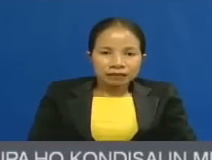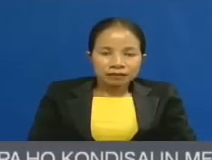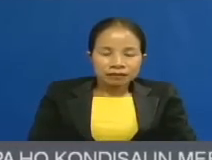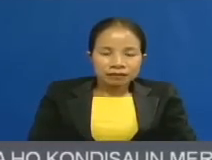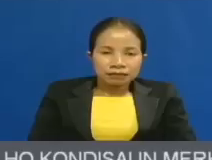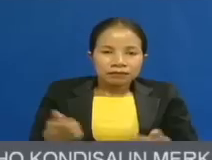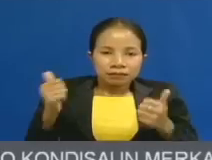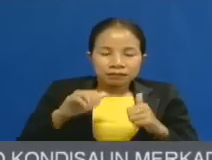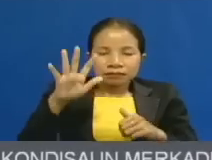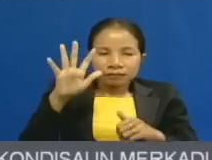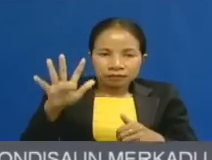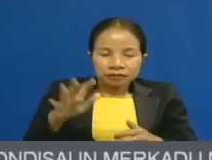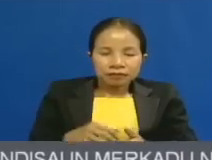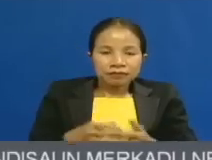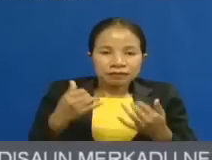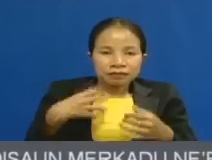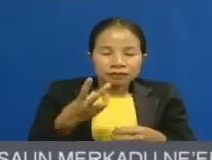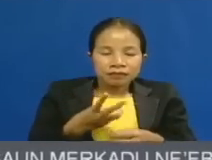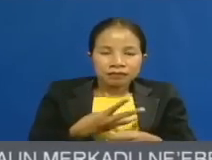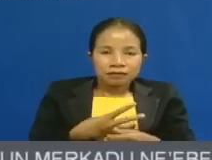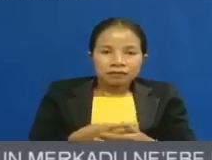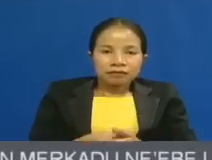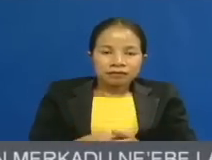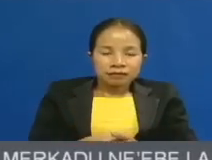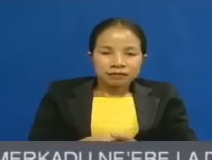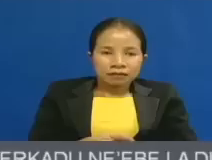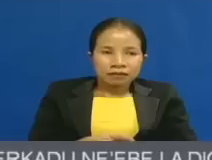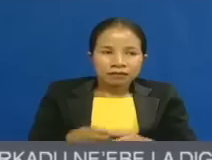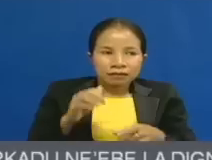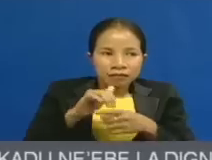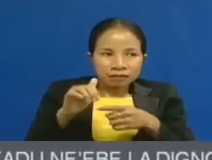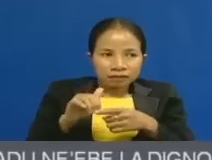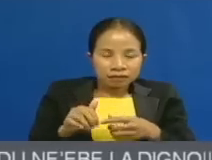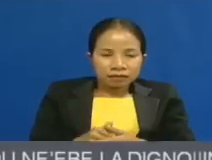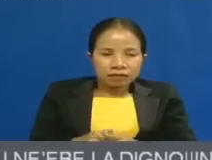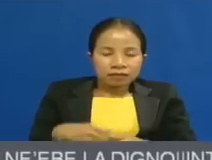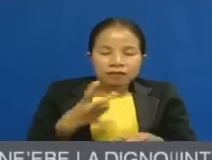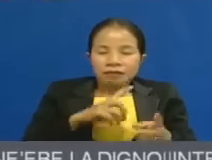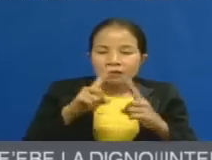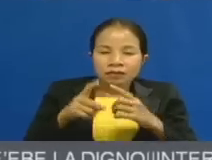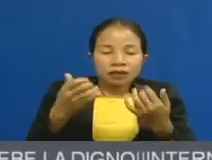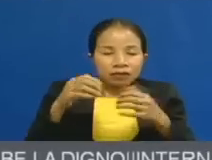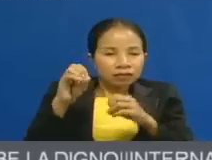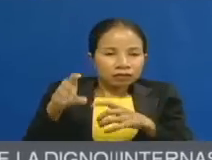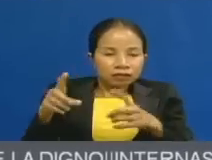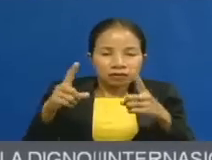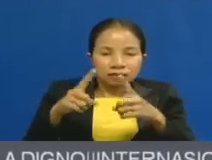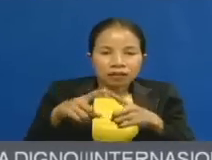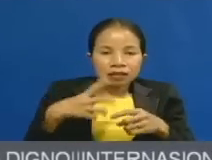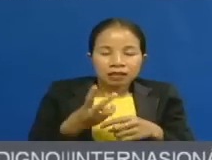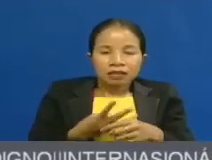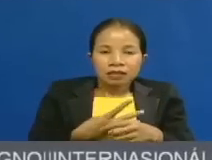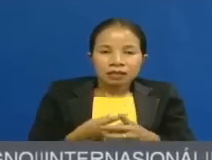o modelo Limané, agora está, do ponto de vista teórico, está qual é, agora o Rússia está em